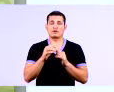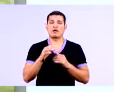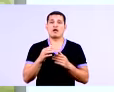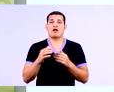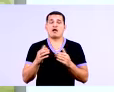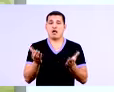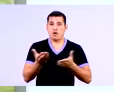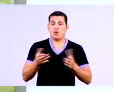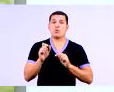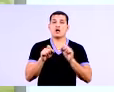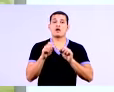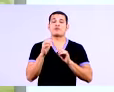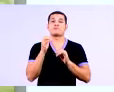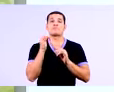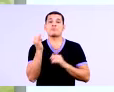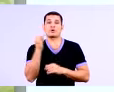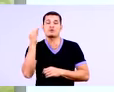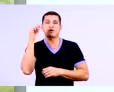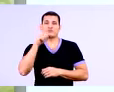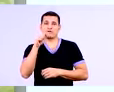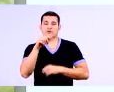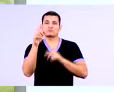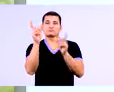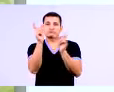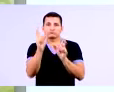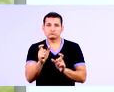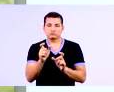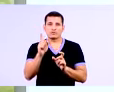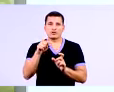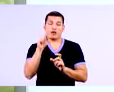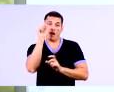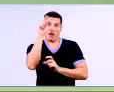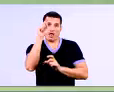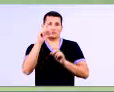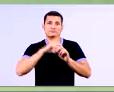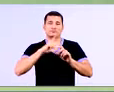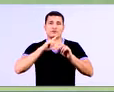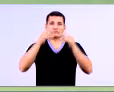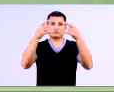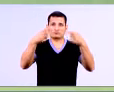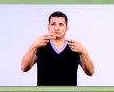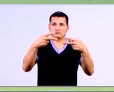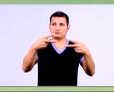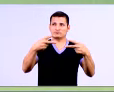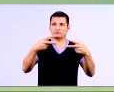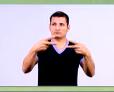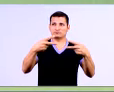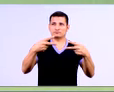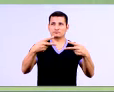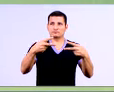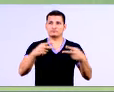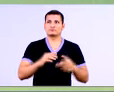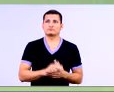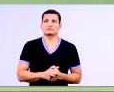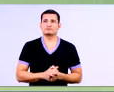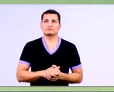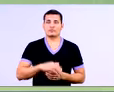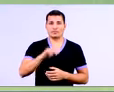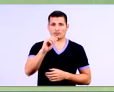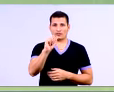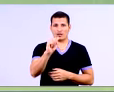nessa estruturação, está lá no cabeçalho do formulário. Observem. O